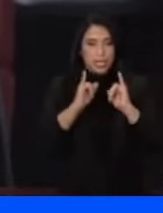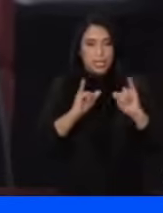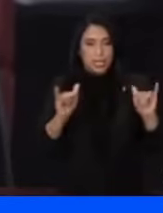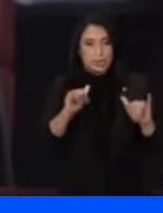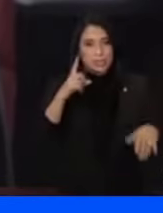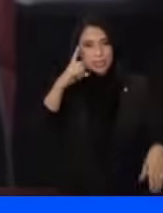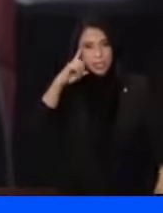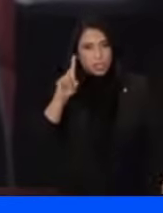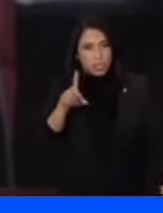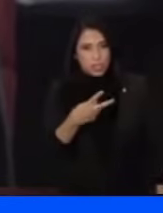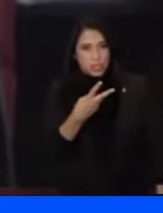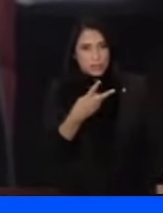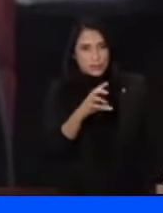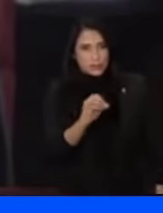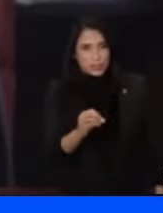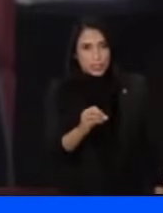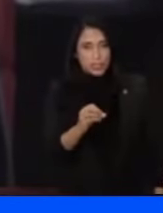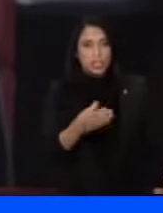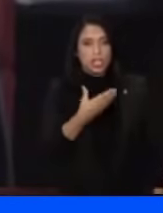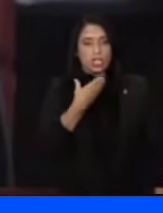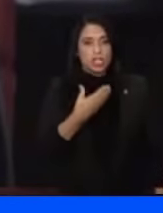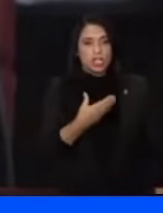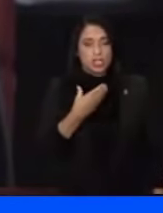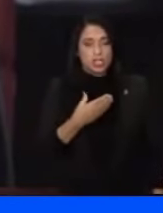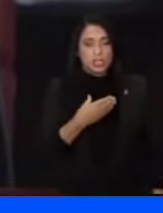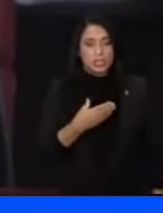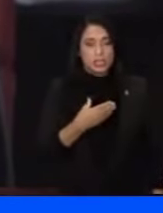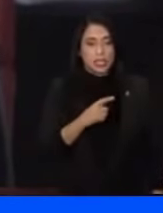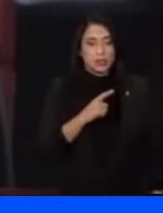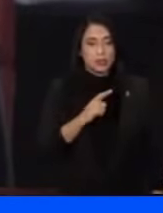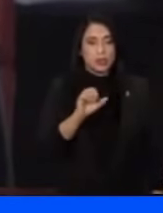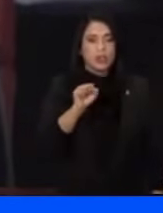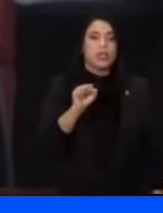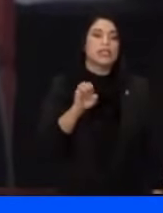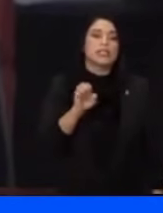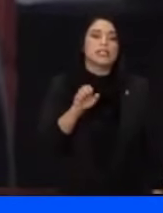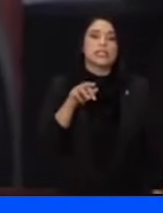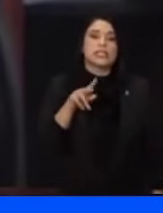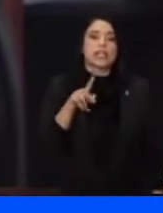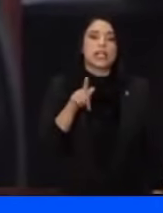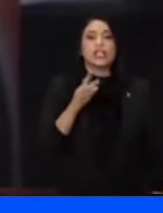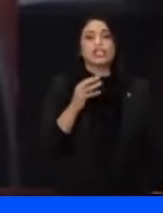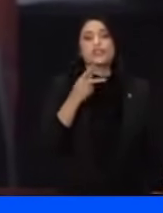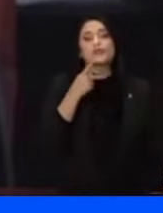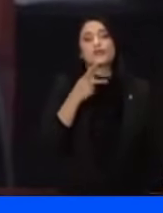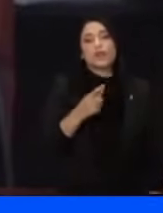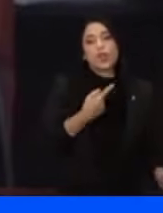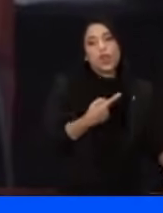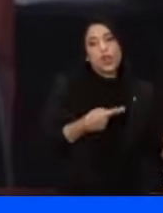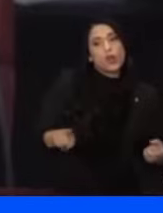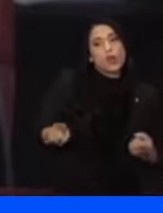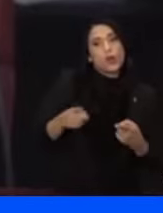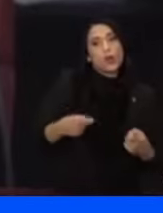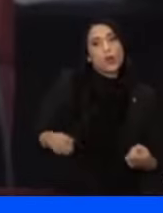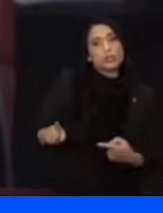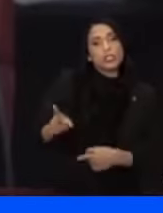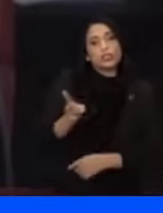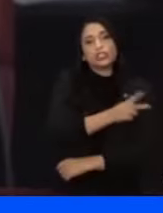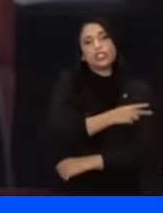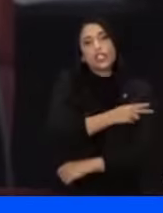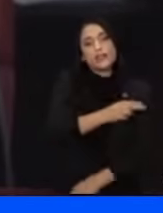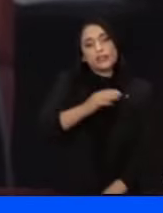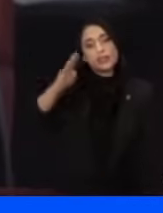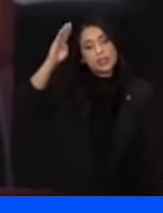do dia 20/12 de Sérgio Ricardo Cavalieri de Medeiros, atacando os comandantes, o alto comando do Exército